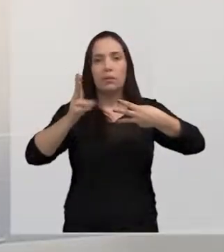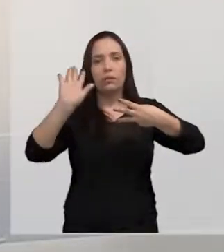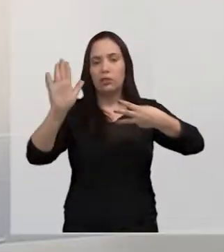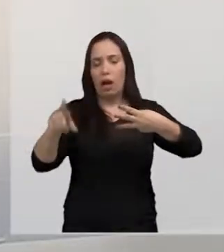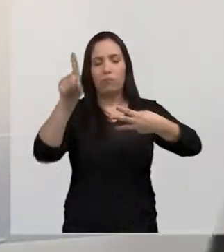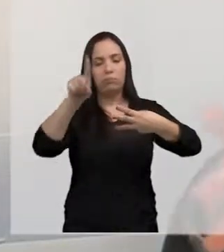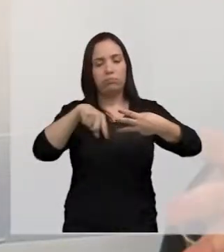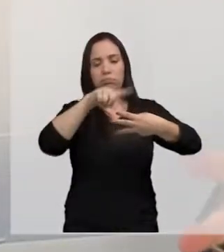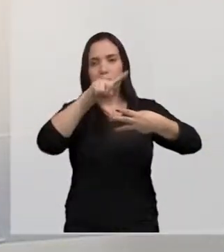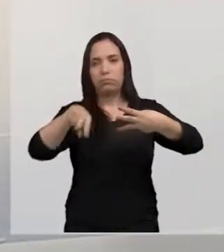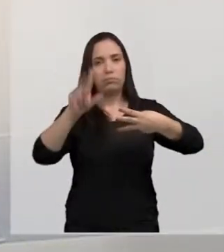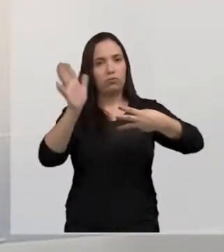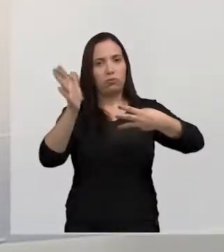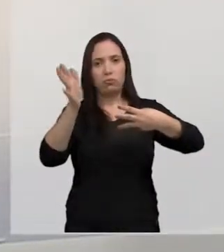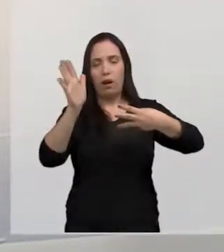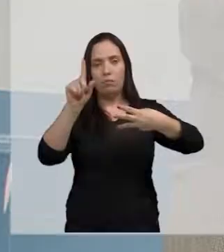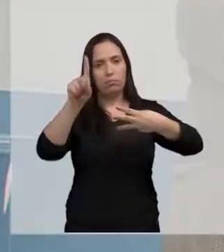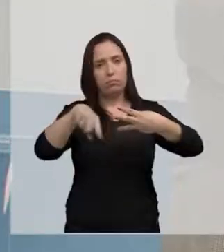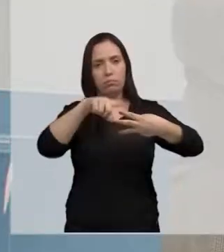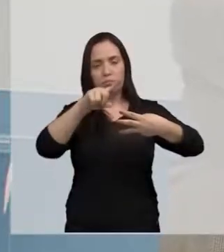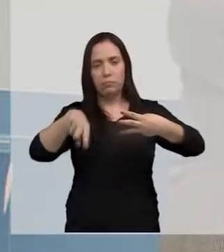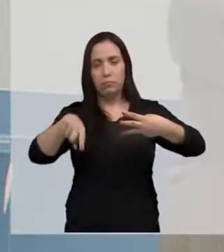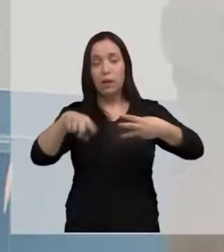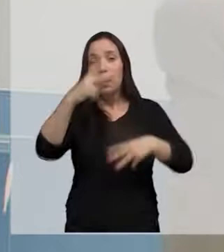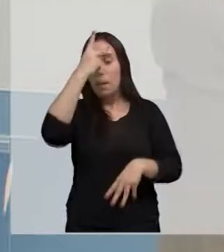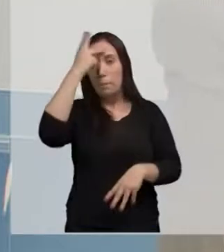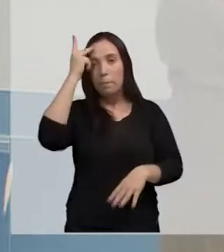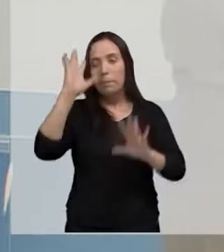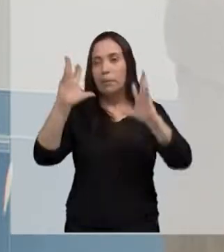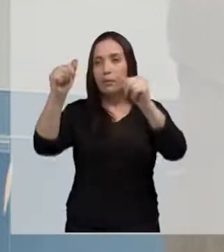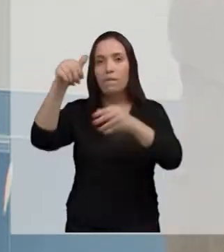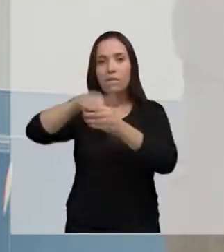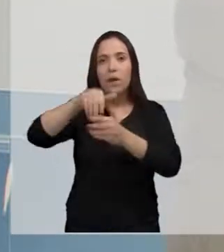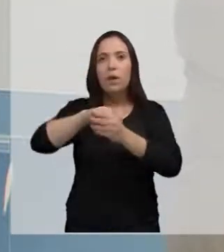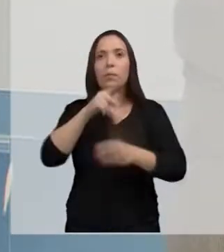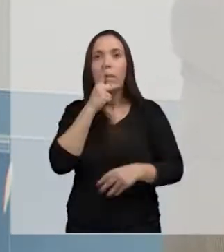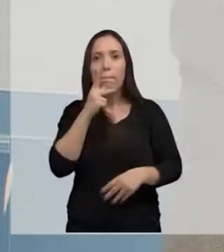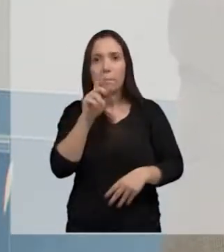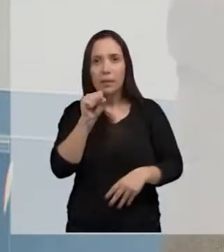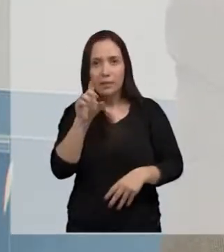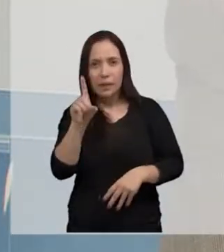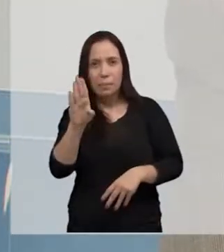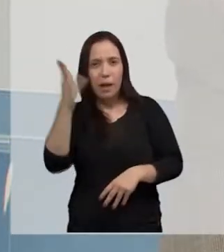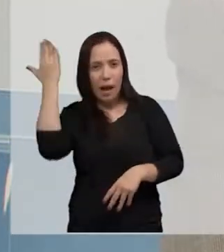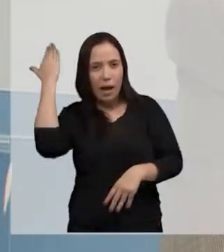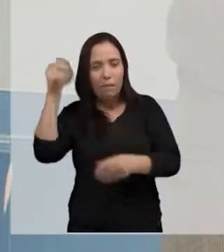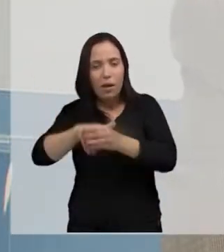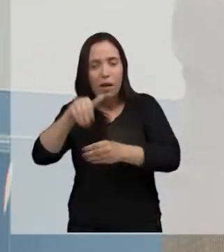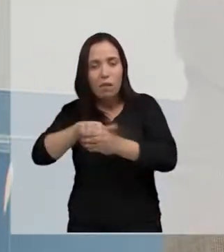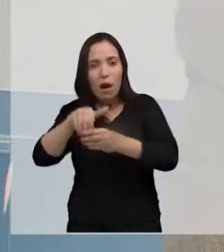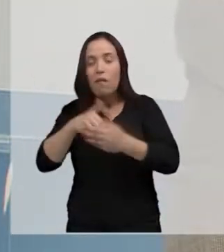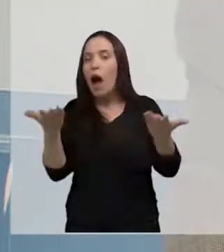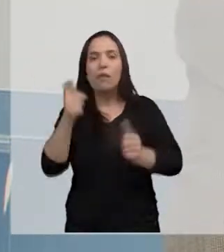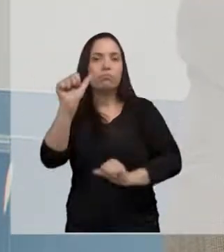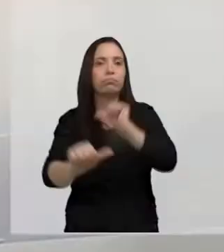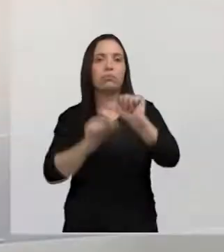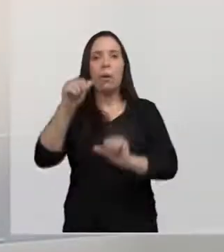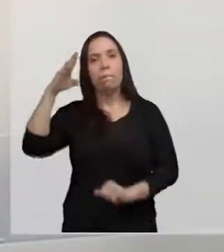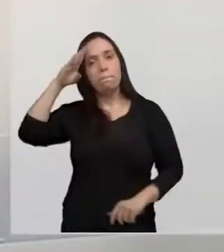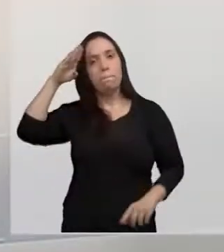está em frangalhos. Mas o eleitor que votava no PSDB hoje vota em Jair Bolsonaro. Sem dúvida. Mas o